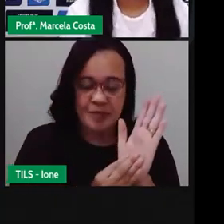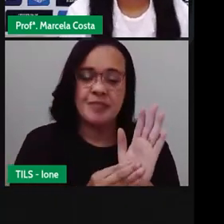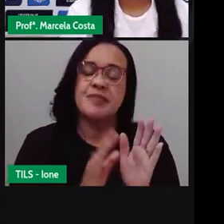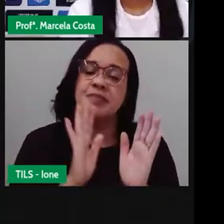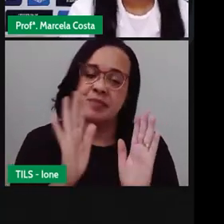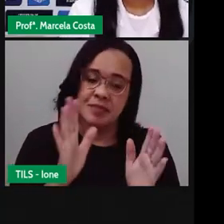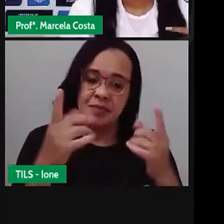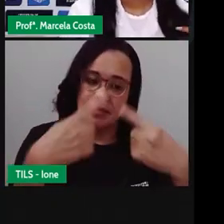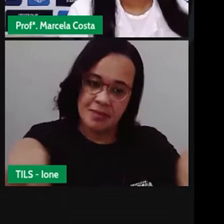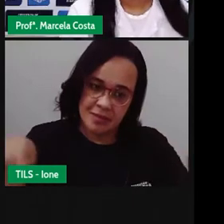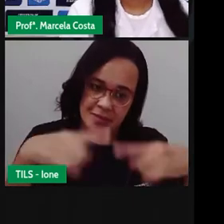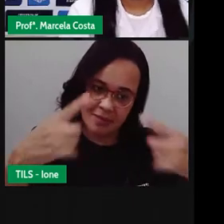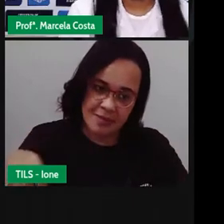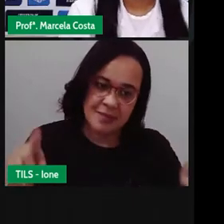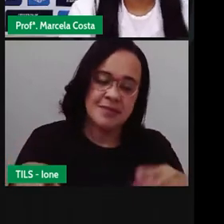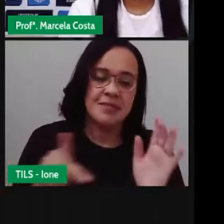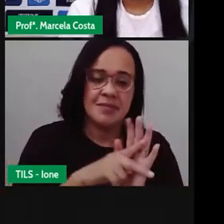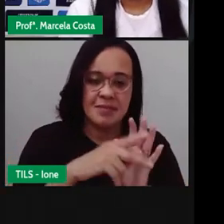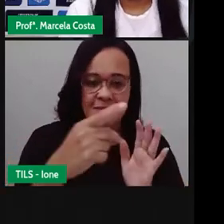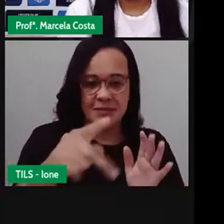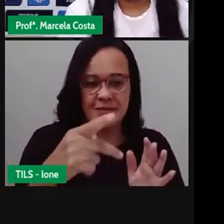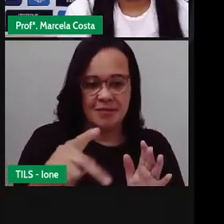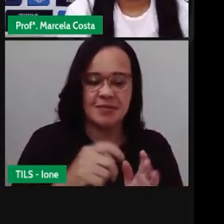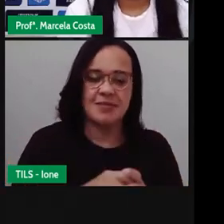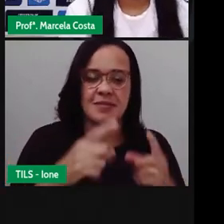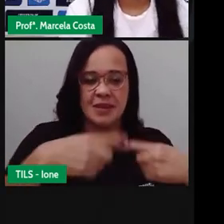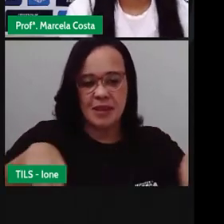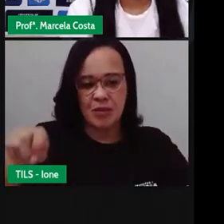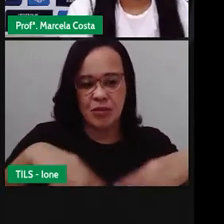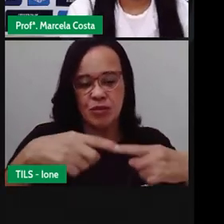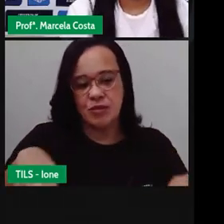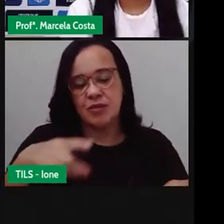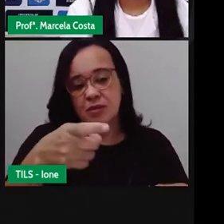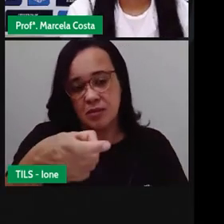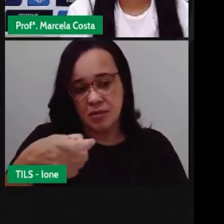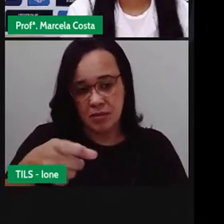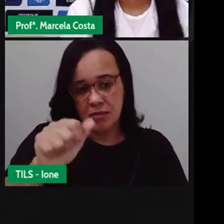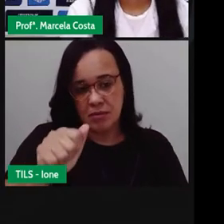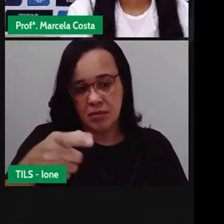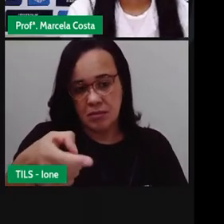os ritmos aí do xaxado, o baião e o forró.